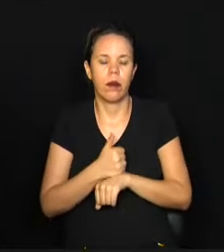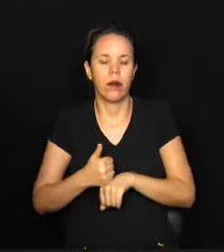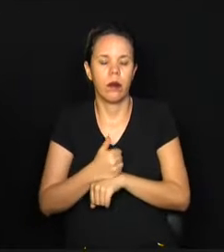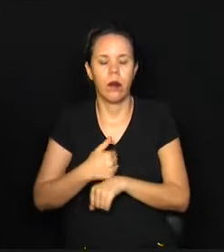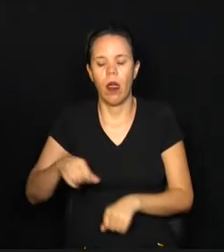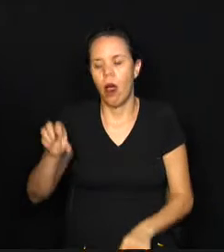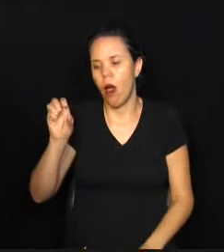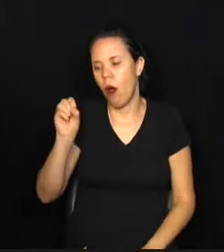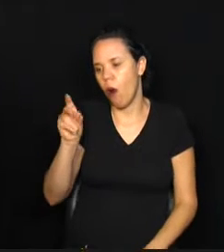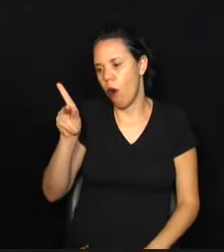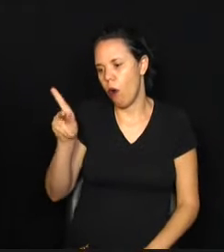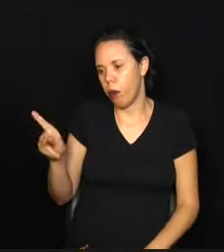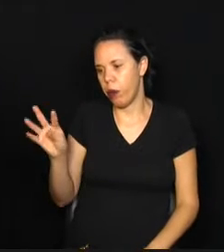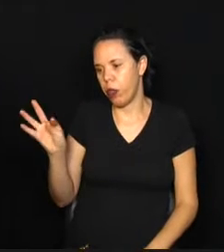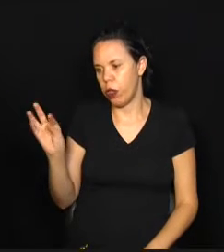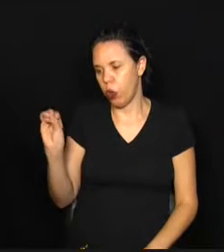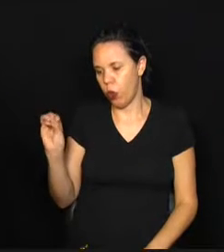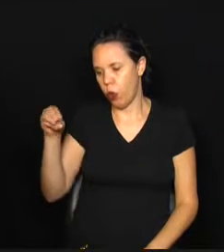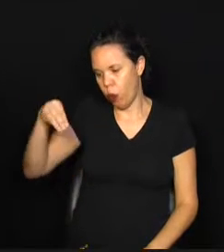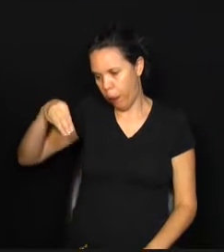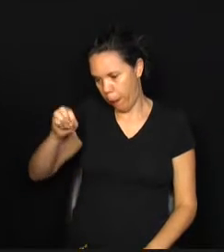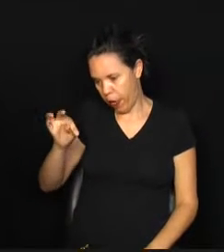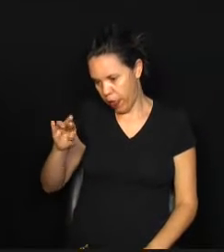nós conseguimos criar